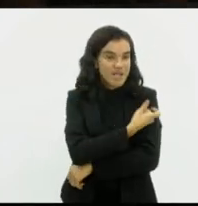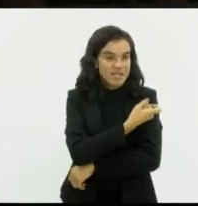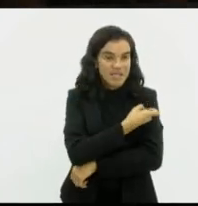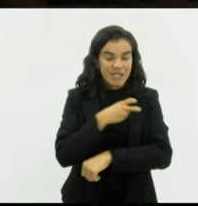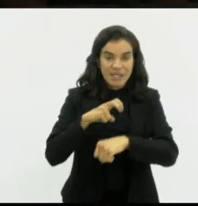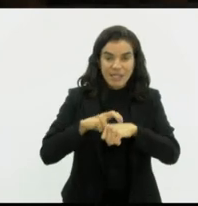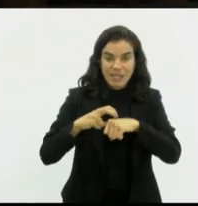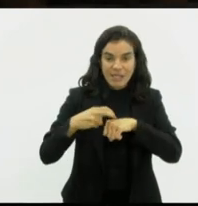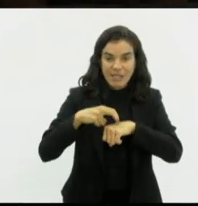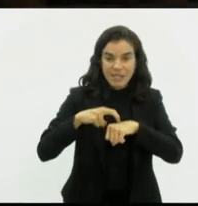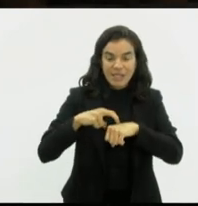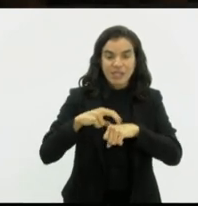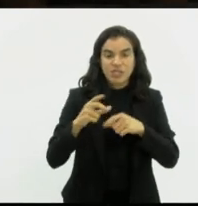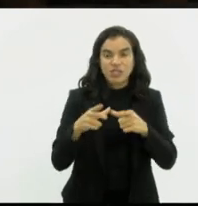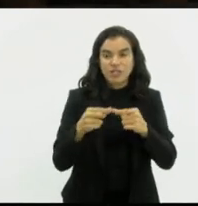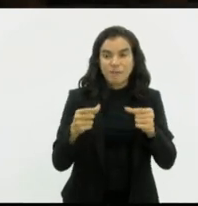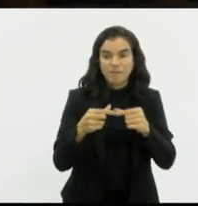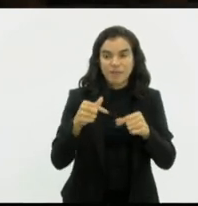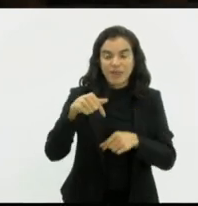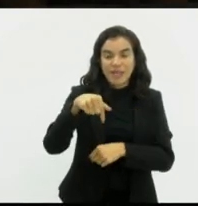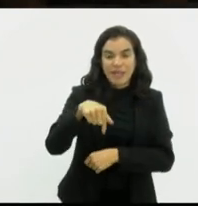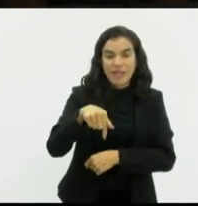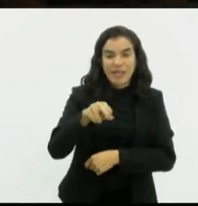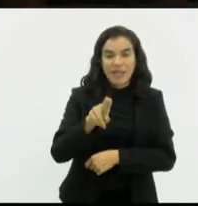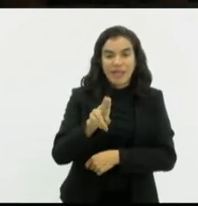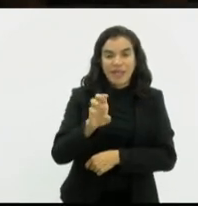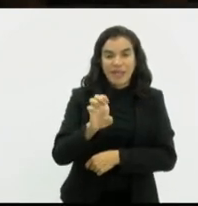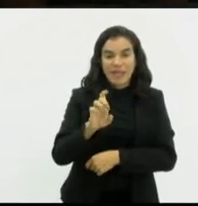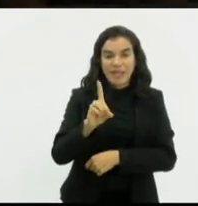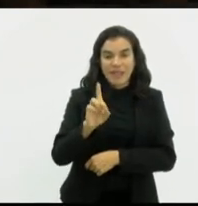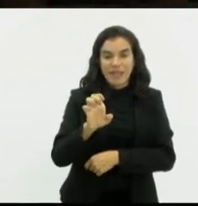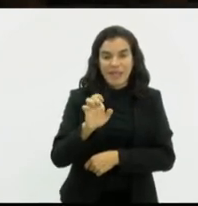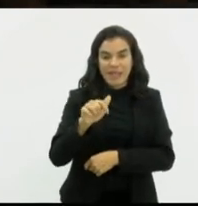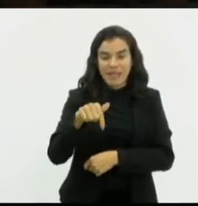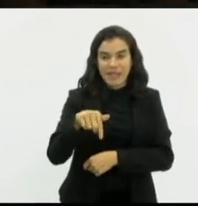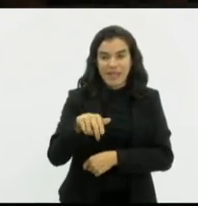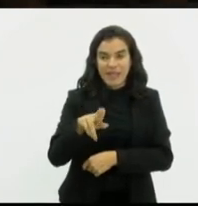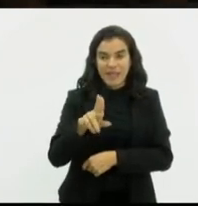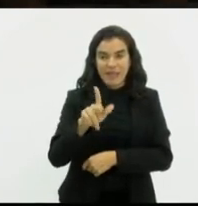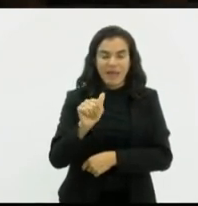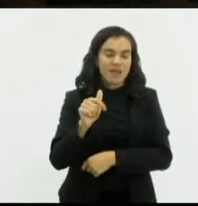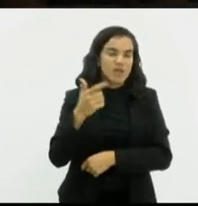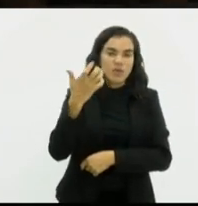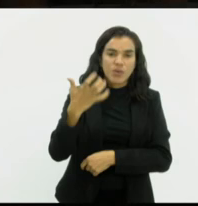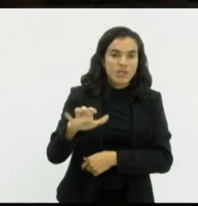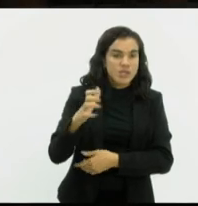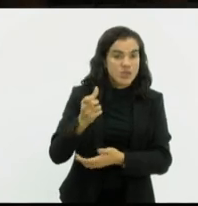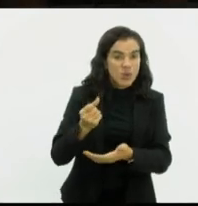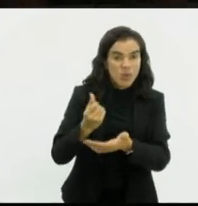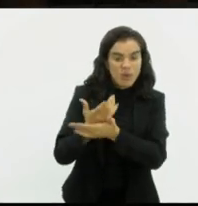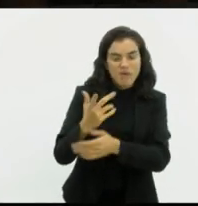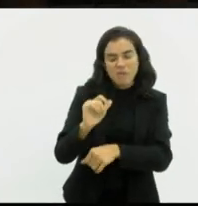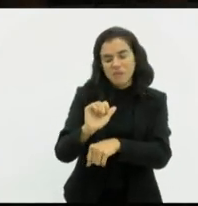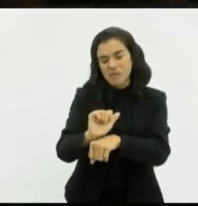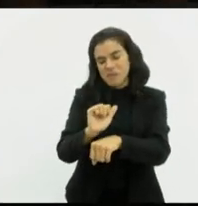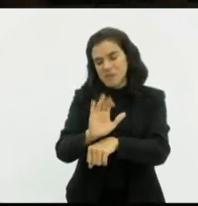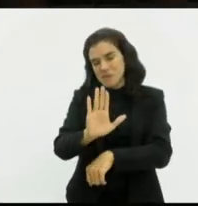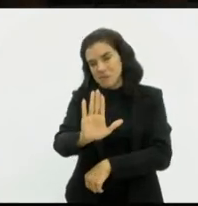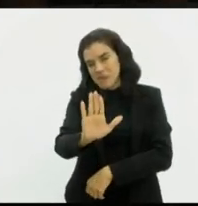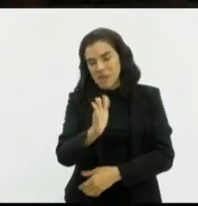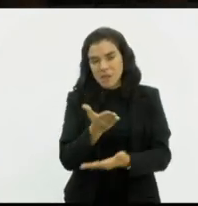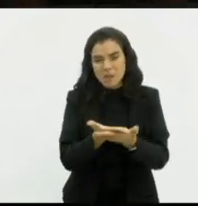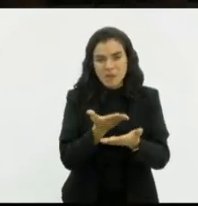vacina japonesa, que chama-se Kedenga. Ela se recusou a comprar. Não, vamos esperar os estudos